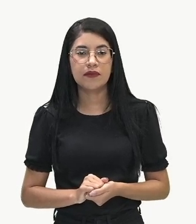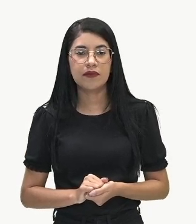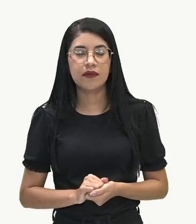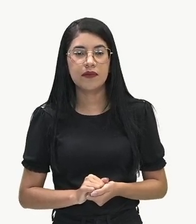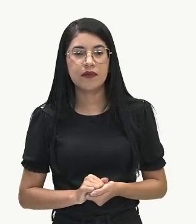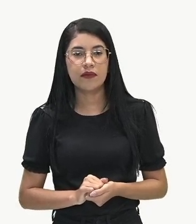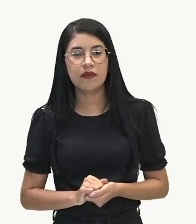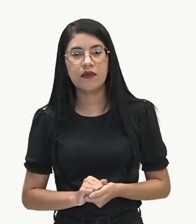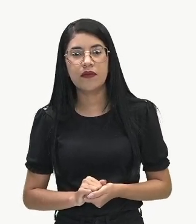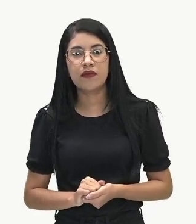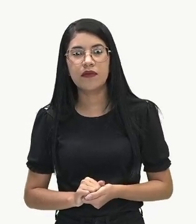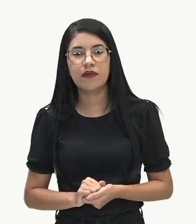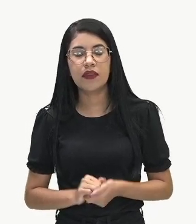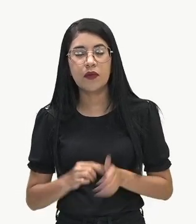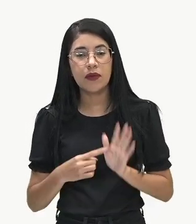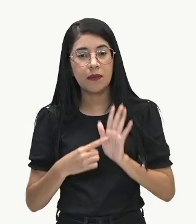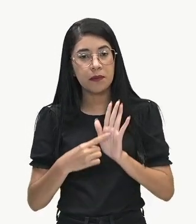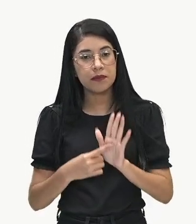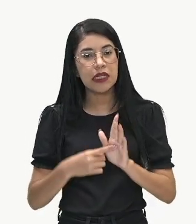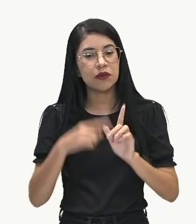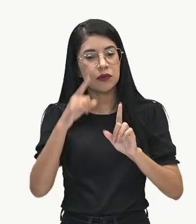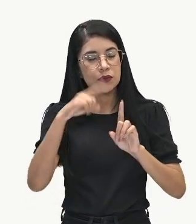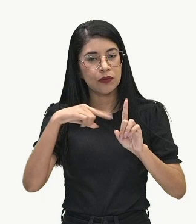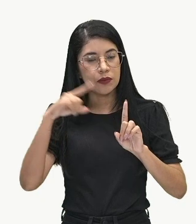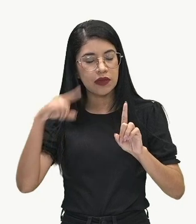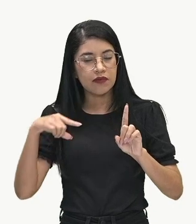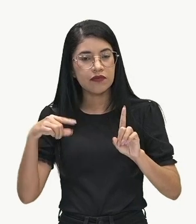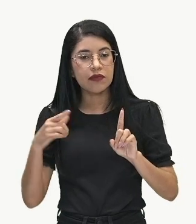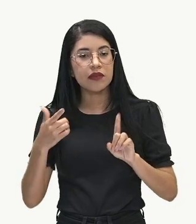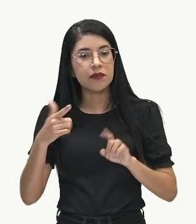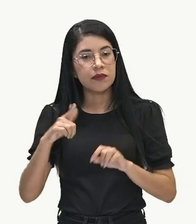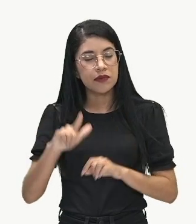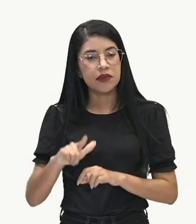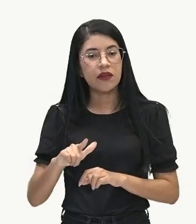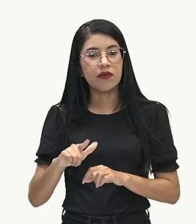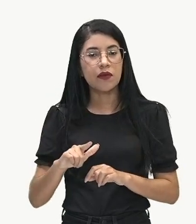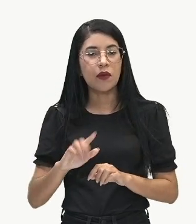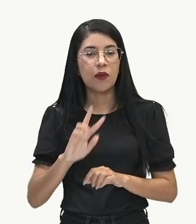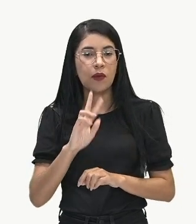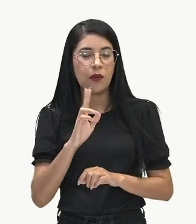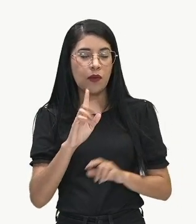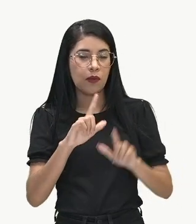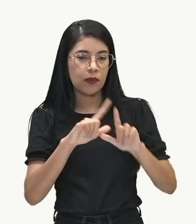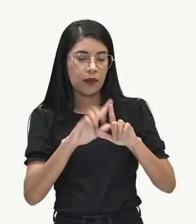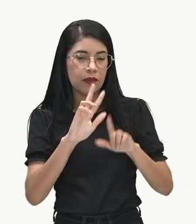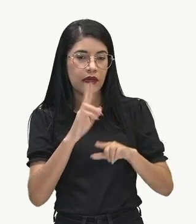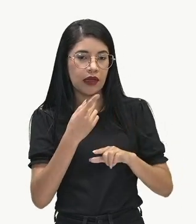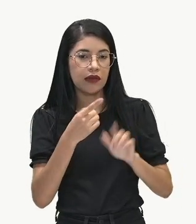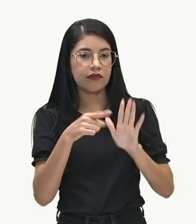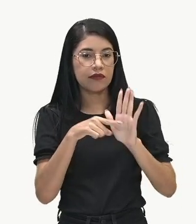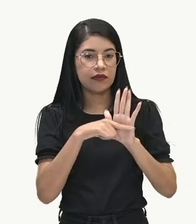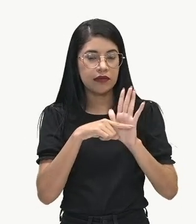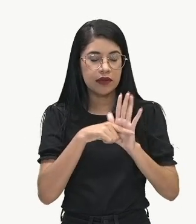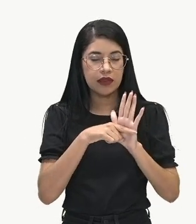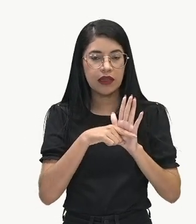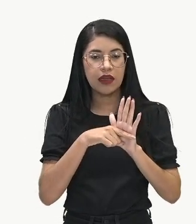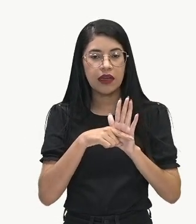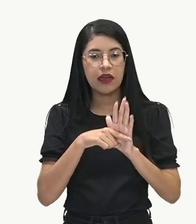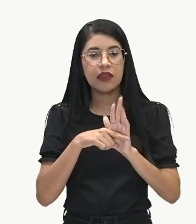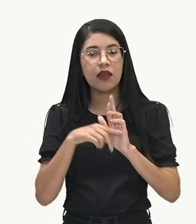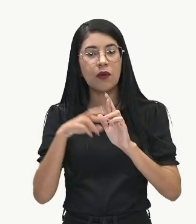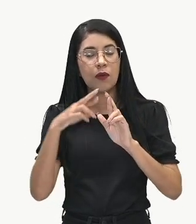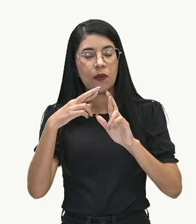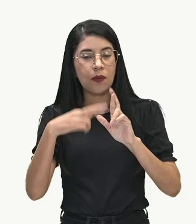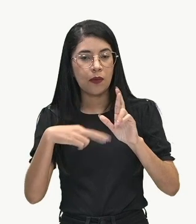tá? Beleza? Então, novamente, como o ΔH é negativo, o reagente tem que ser